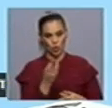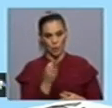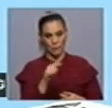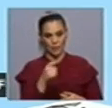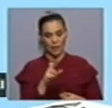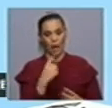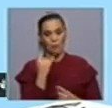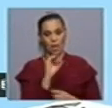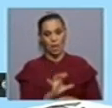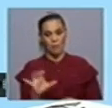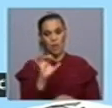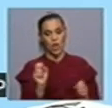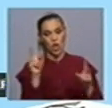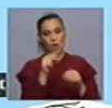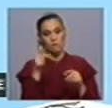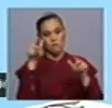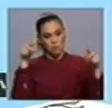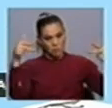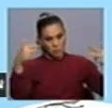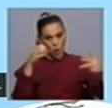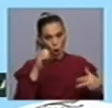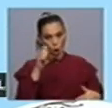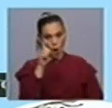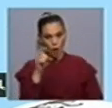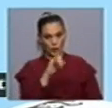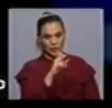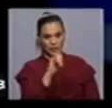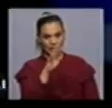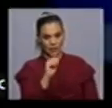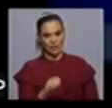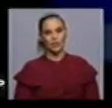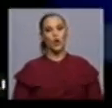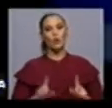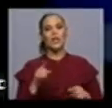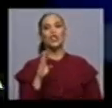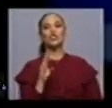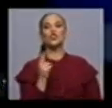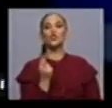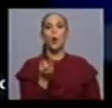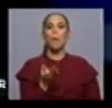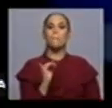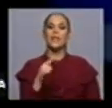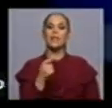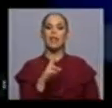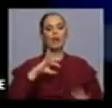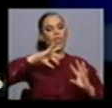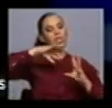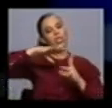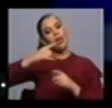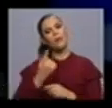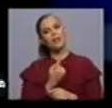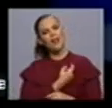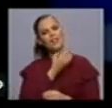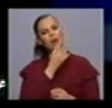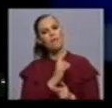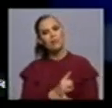dos novos alvos das sondas Osiris e New Horizons. É verdade. Vamos começar por Júpiter. E porquê é que é obrigatório falar de Júpiter quando falamos